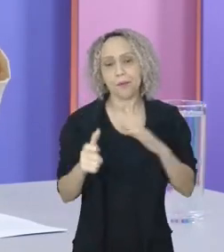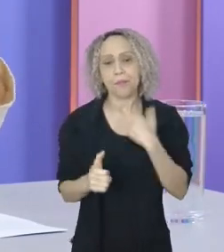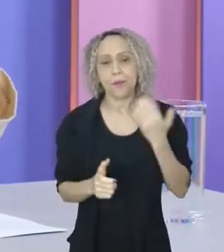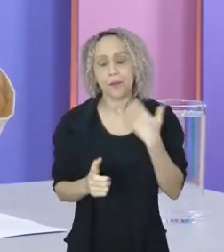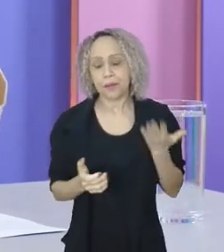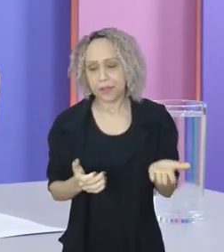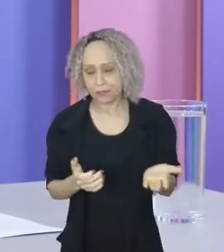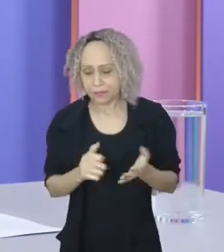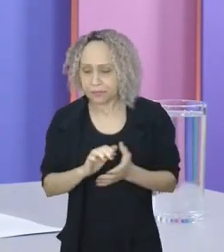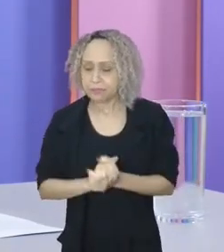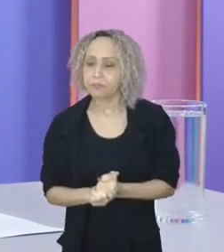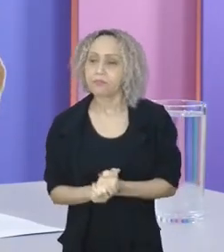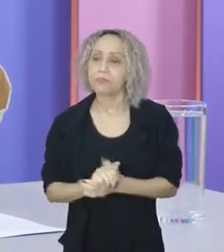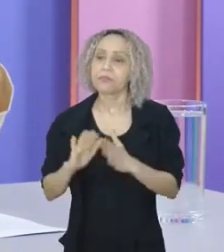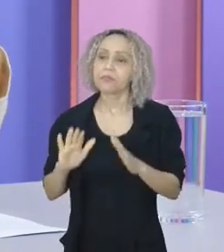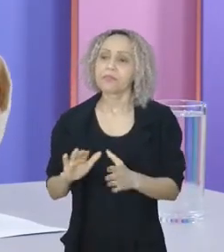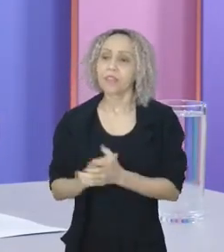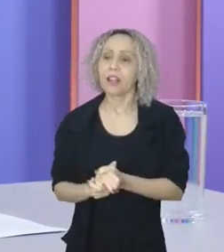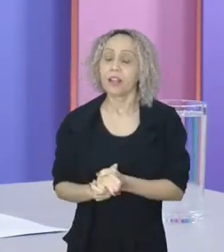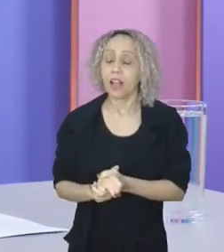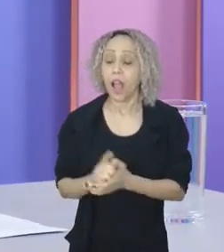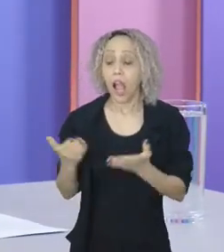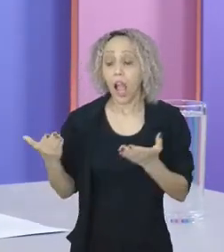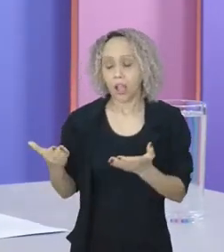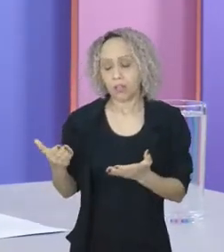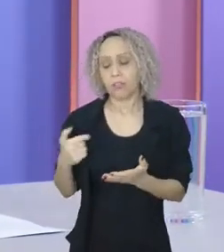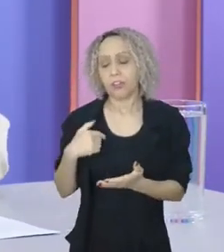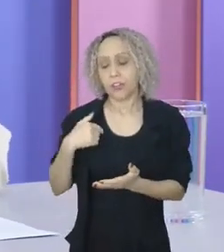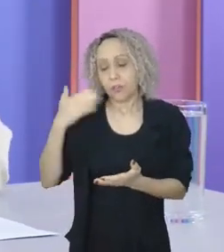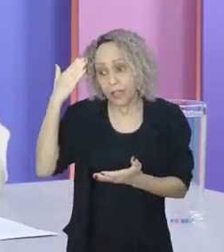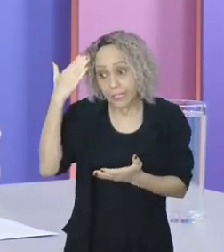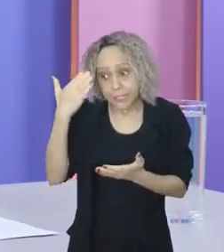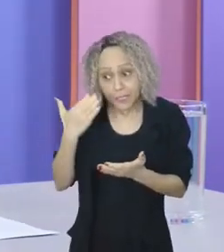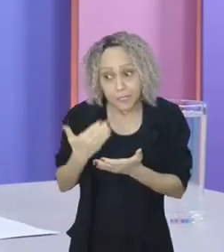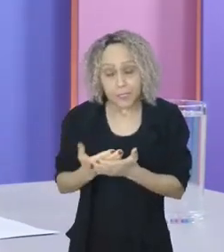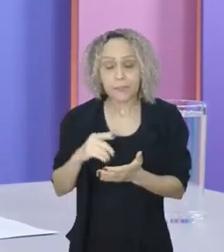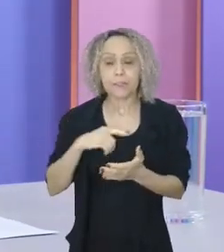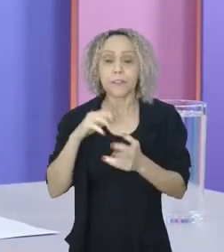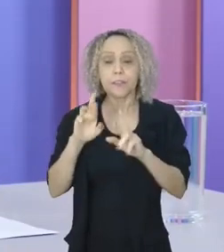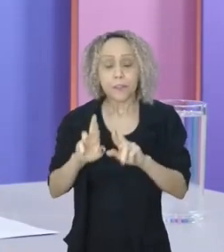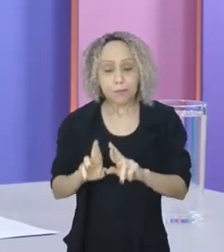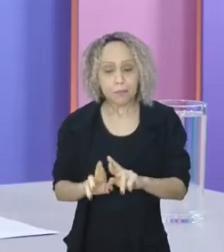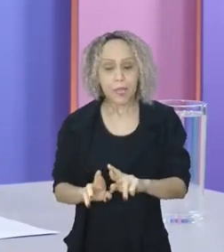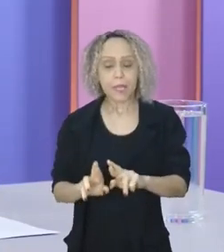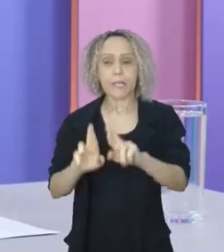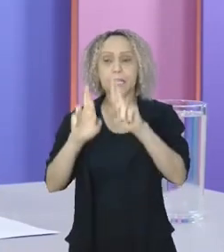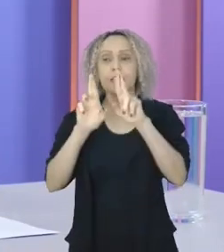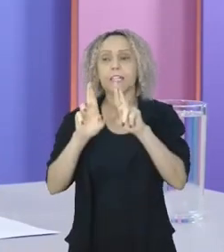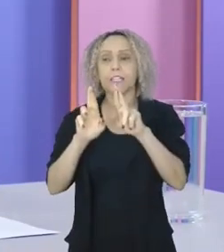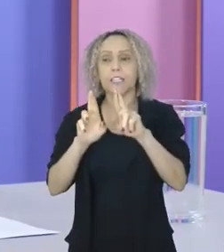felizmente, acredito e tenho esperança que se torne, né,